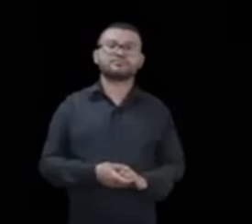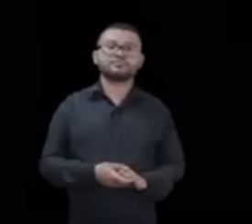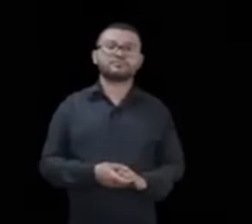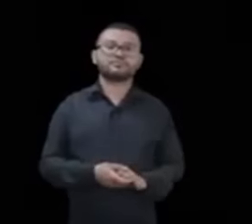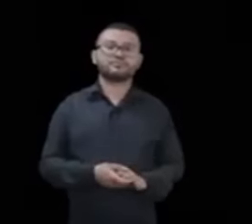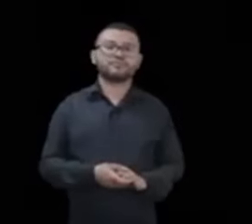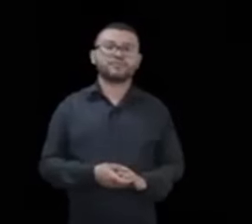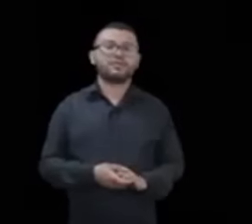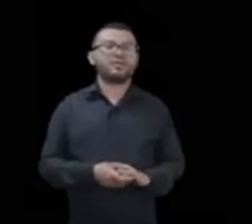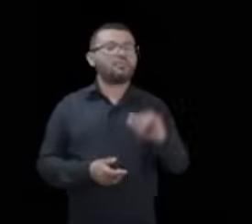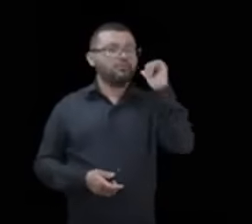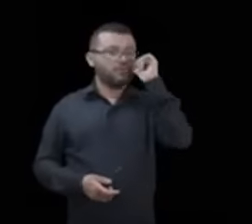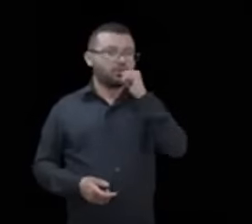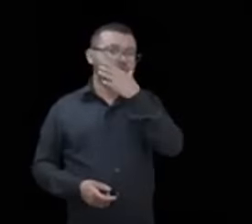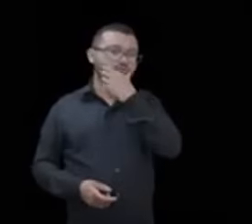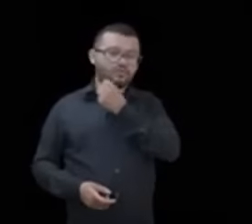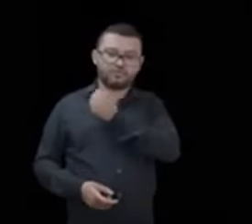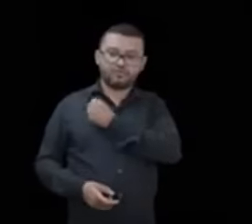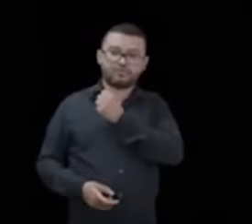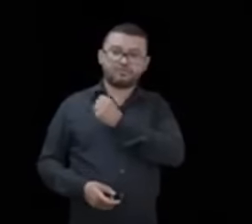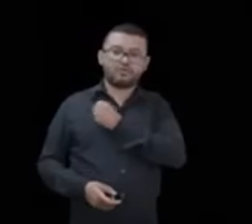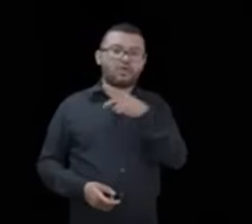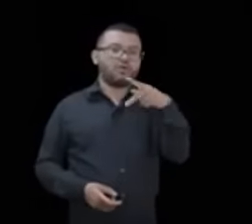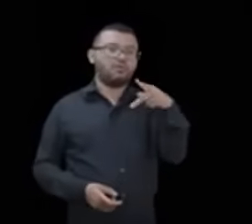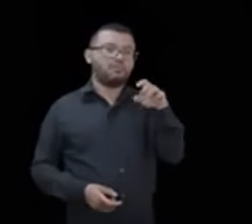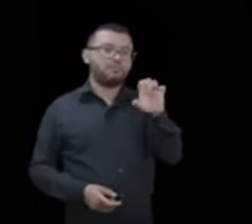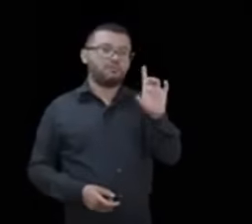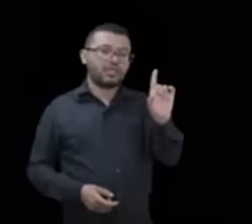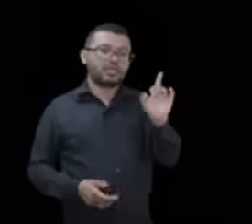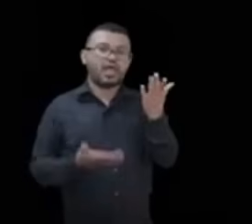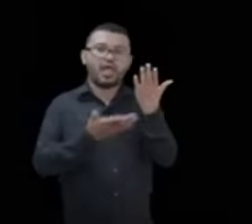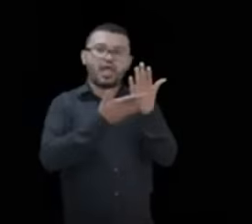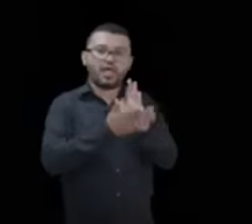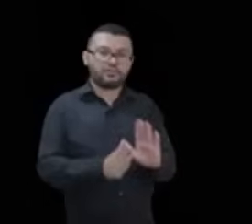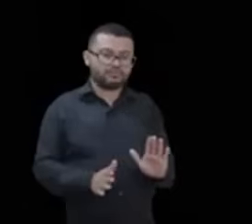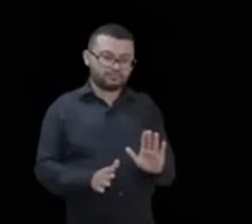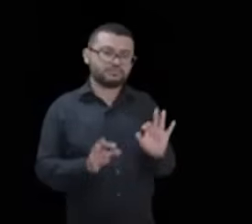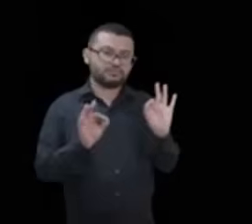Companheiras e companheiros, o PED acabou.